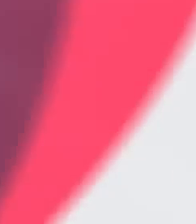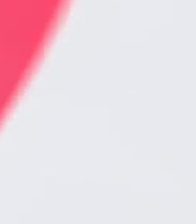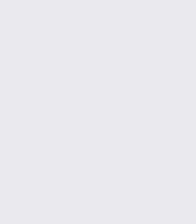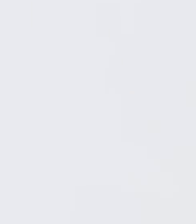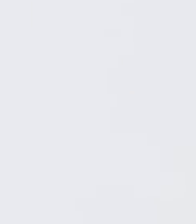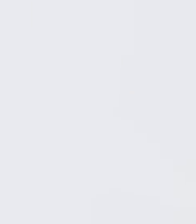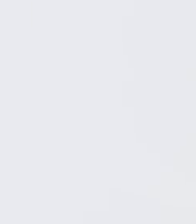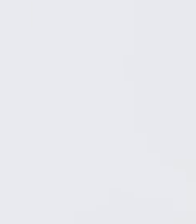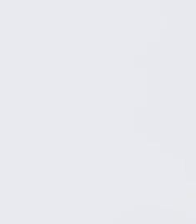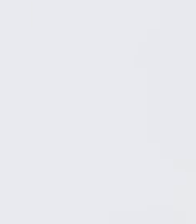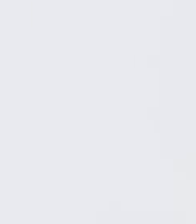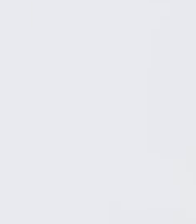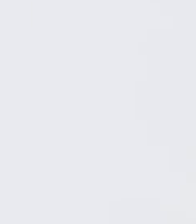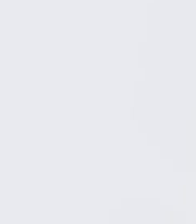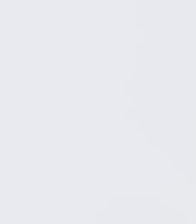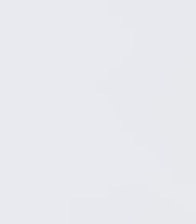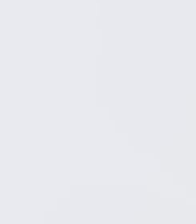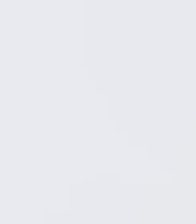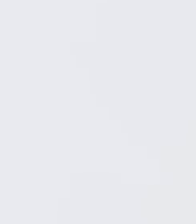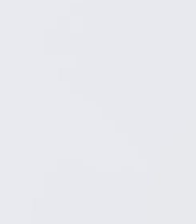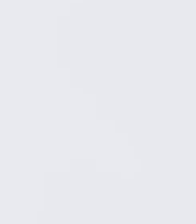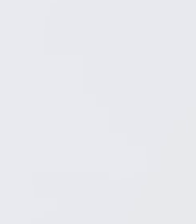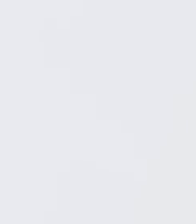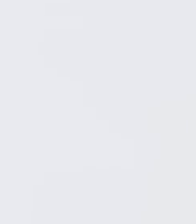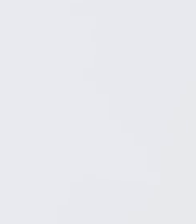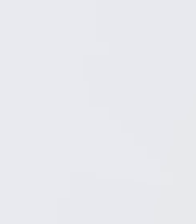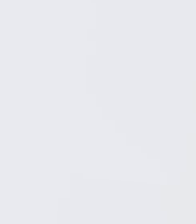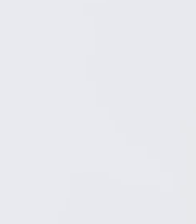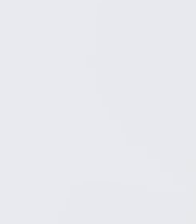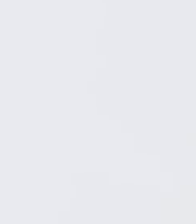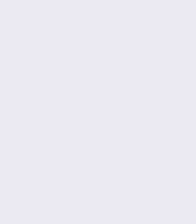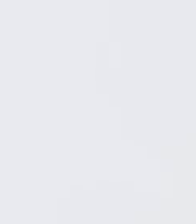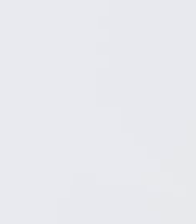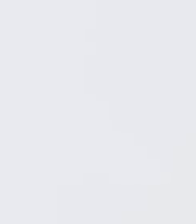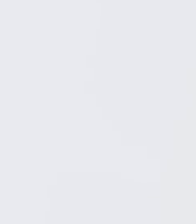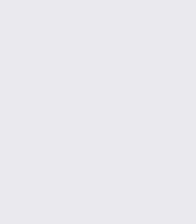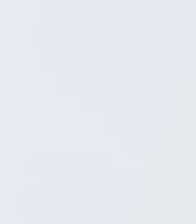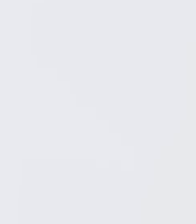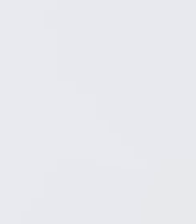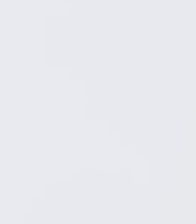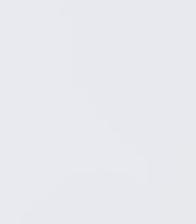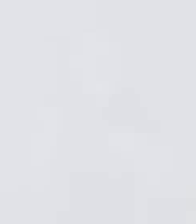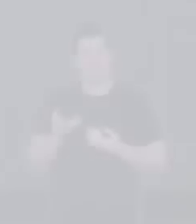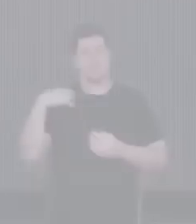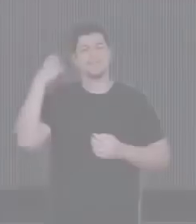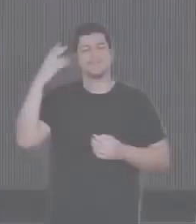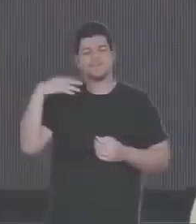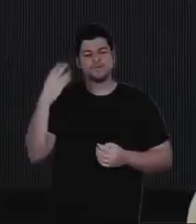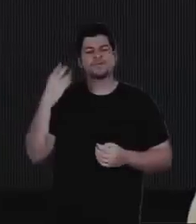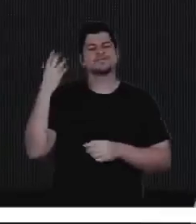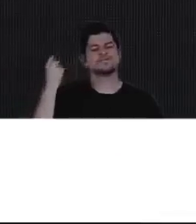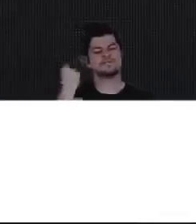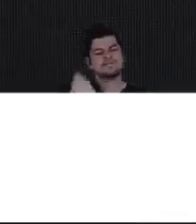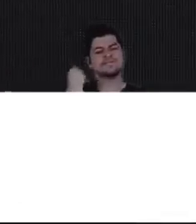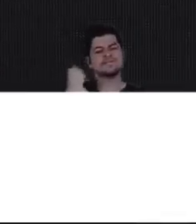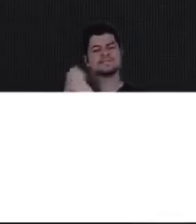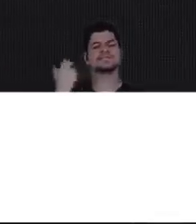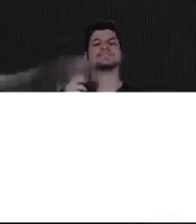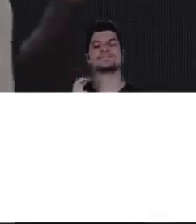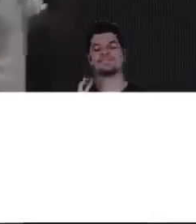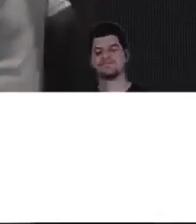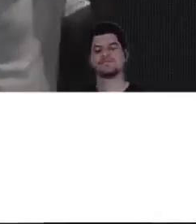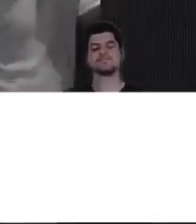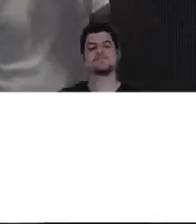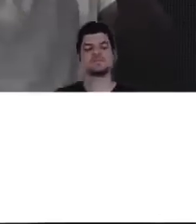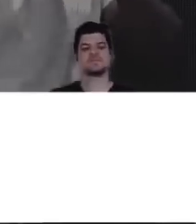coral lindo é esse, gente? Eu estou dizendo, a gente vai botar umas músicas antigas. Tem coisas antigas, por mais que eu vou